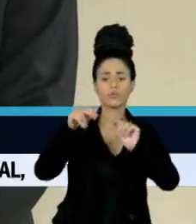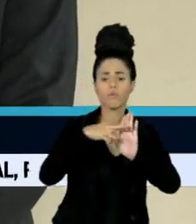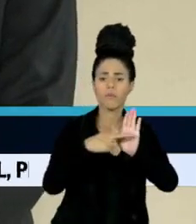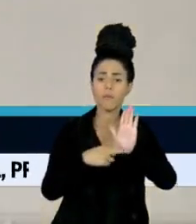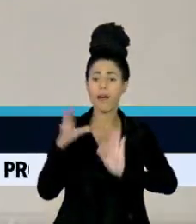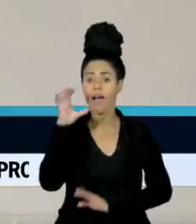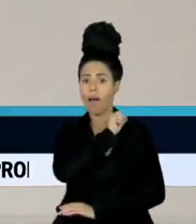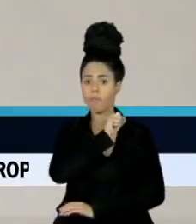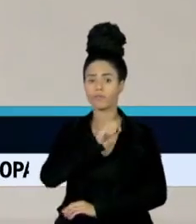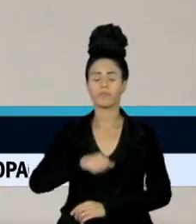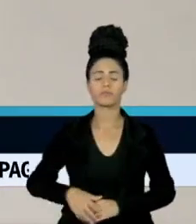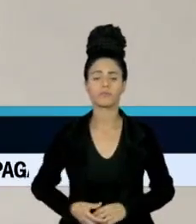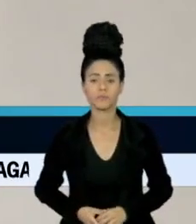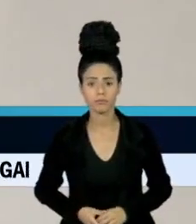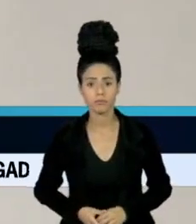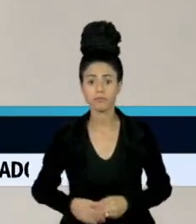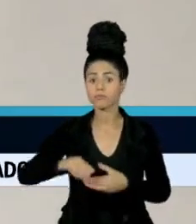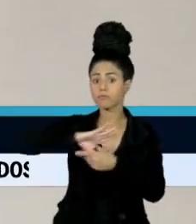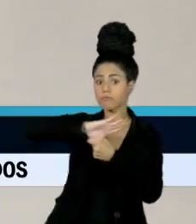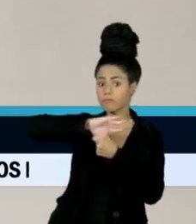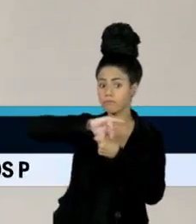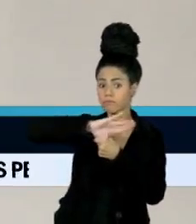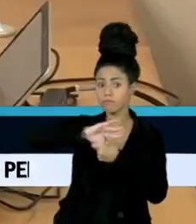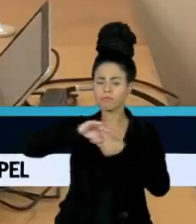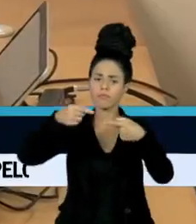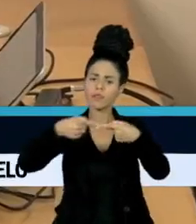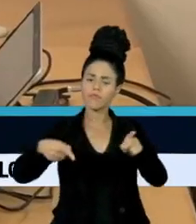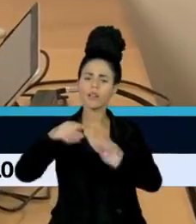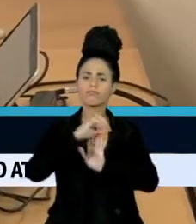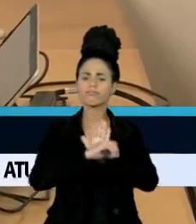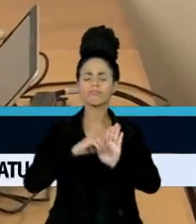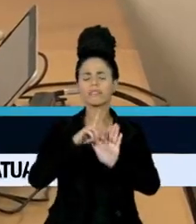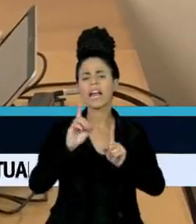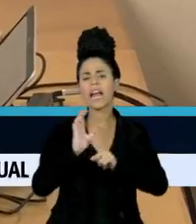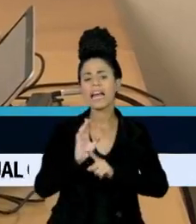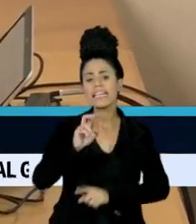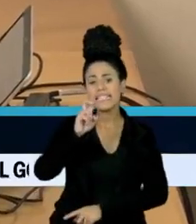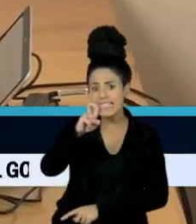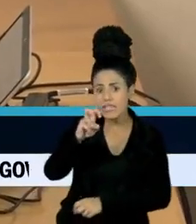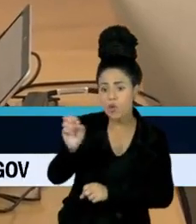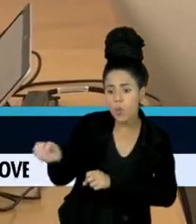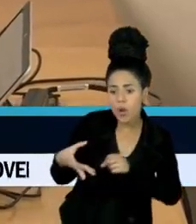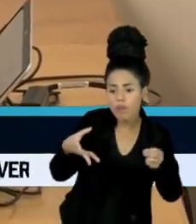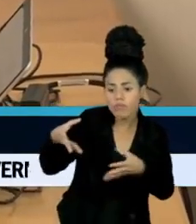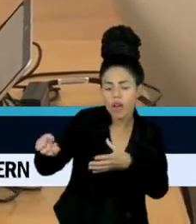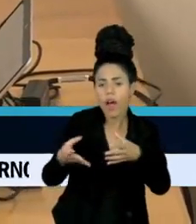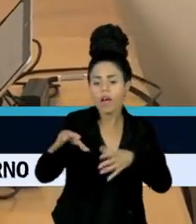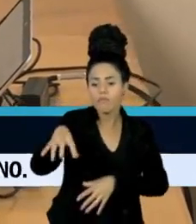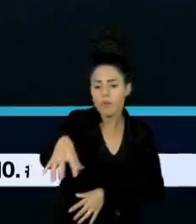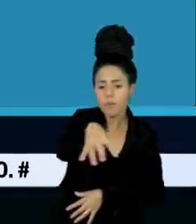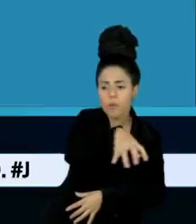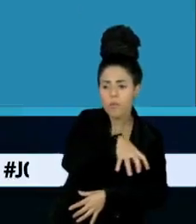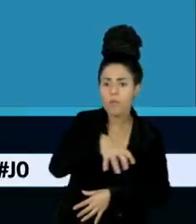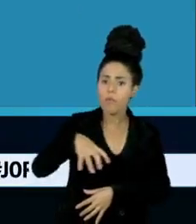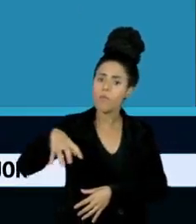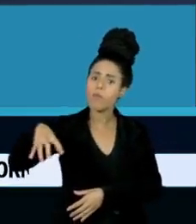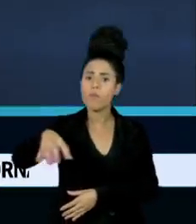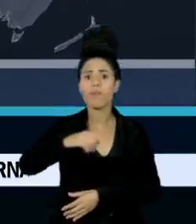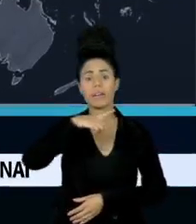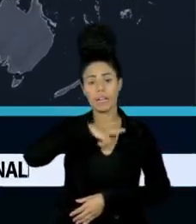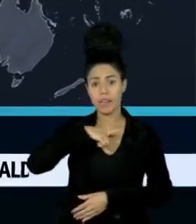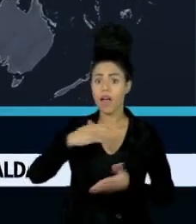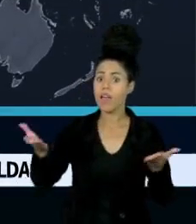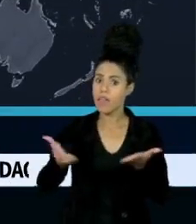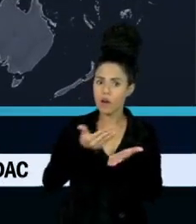resposta imediata. O vice-consulado em Orlando é o primeiro dos 5 novos postos de atendimento consular no exterior e que